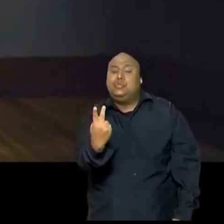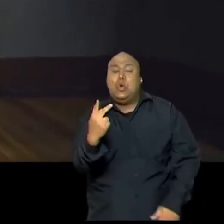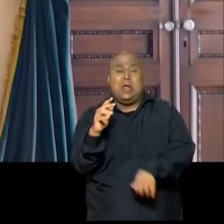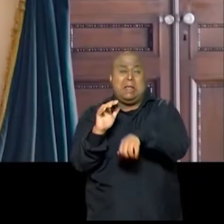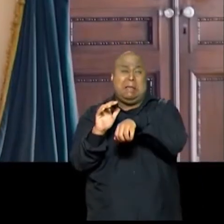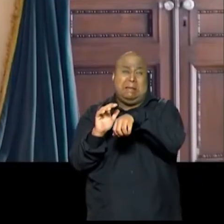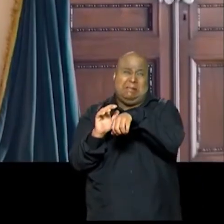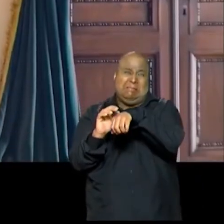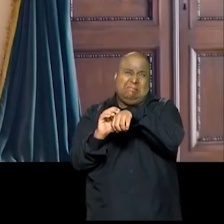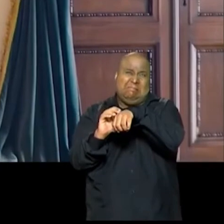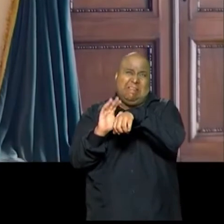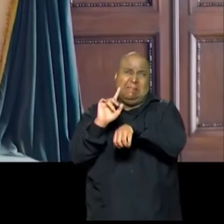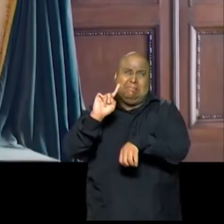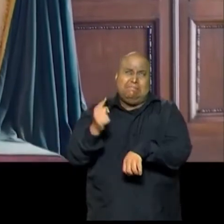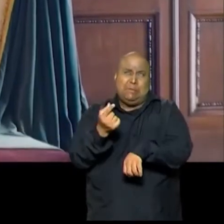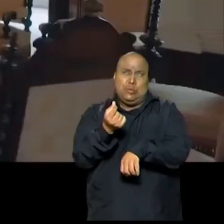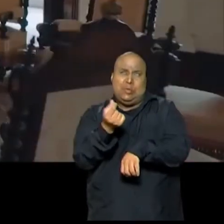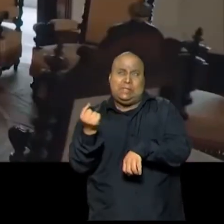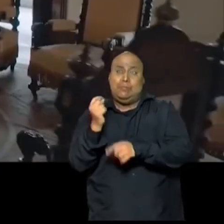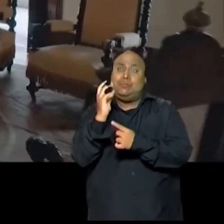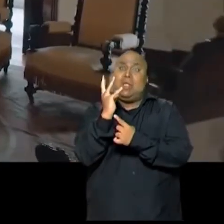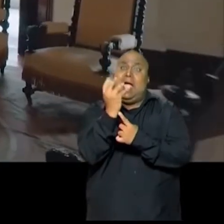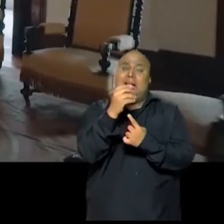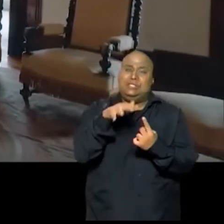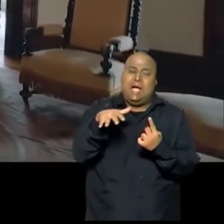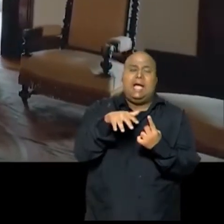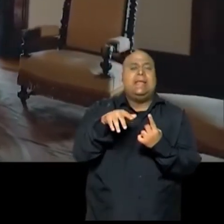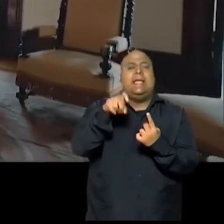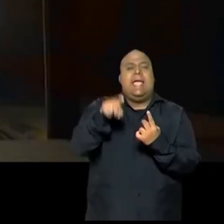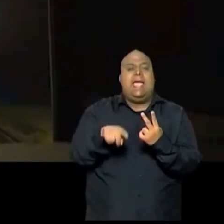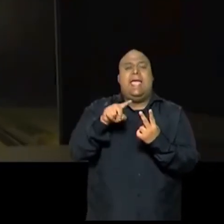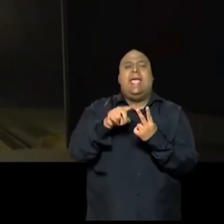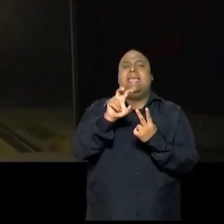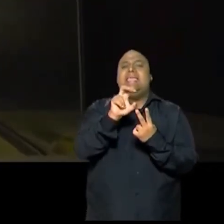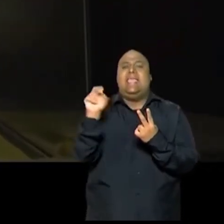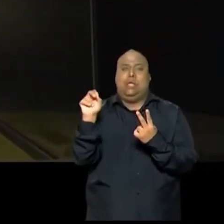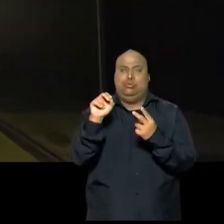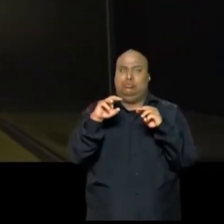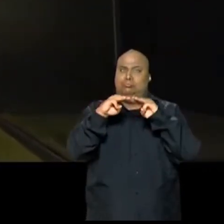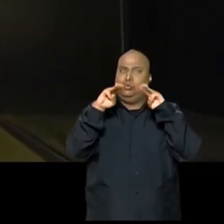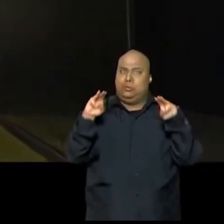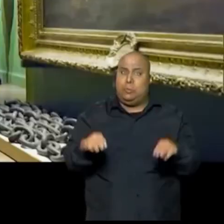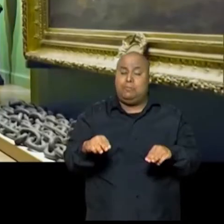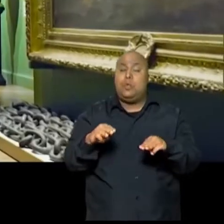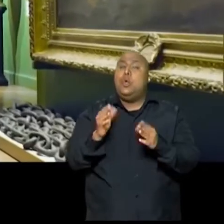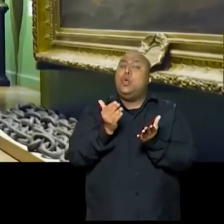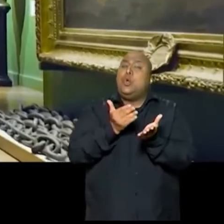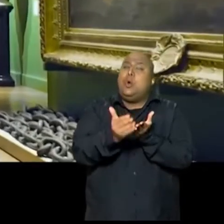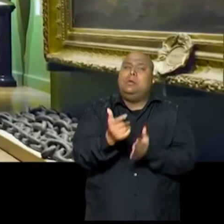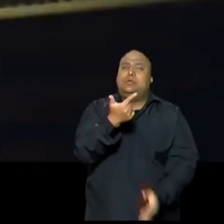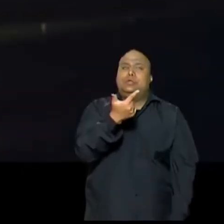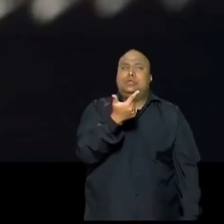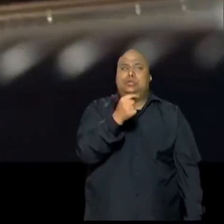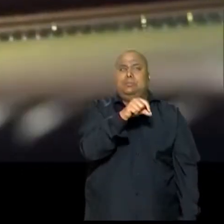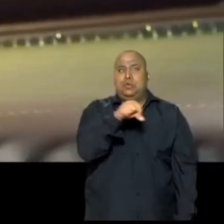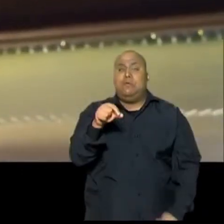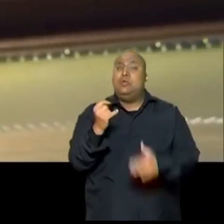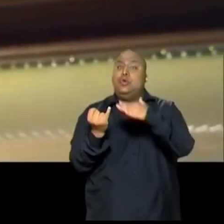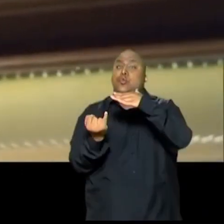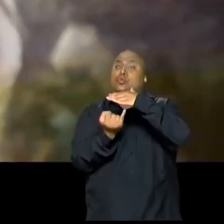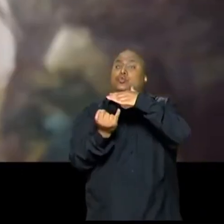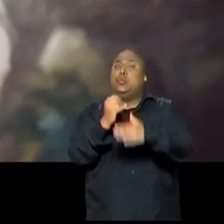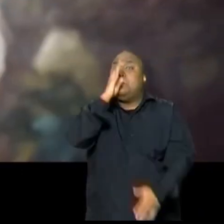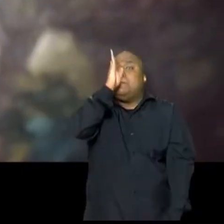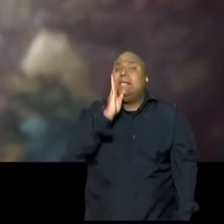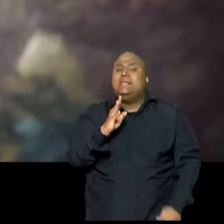de 1.600 e nas belas artes, cerca de 500. Desde 2009, o Instituto Brasileiro de